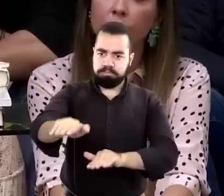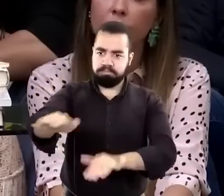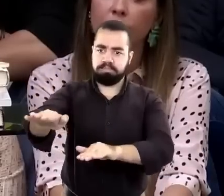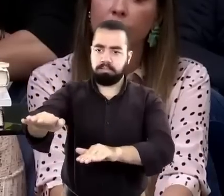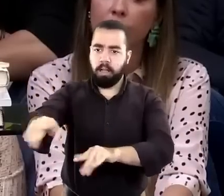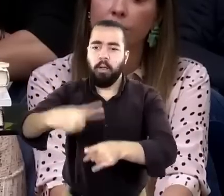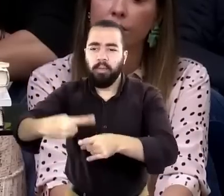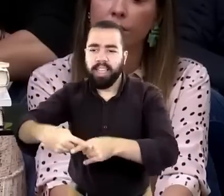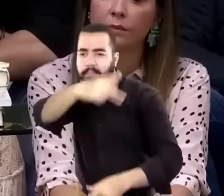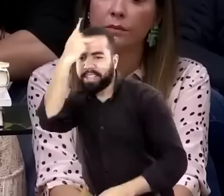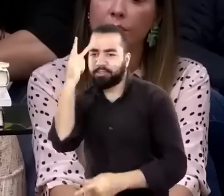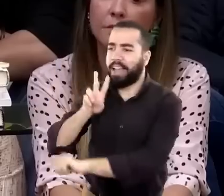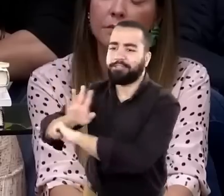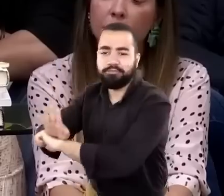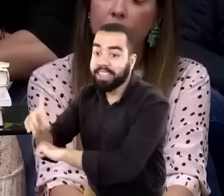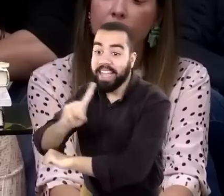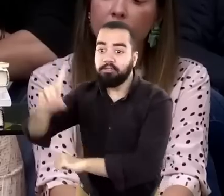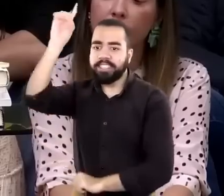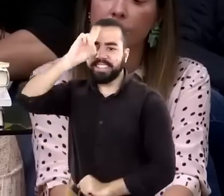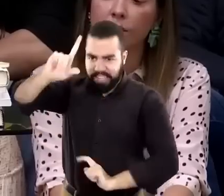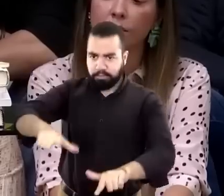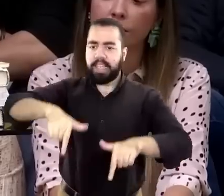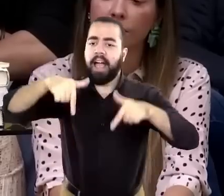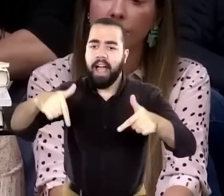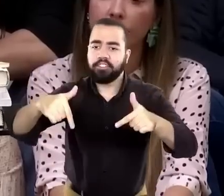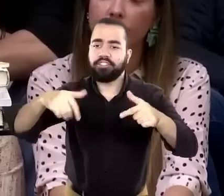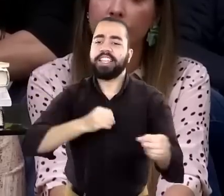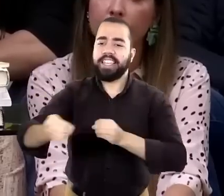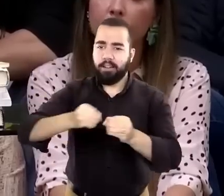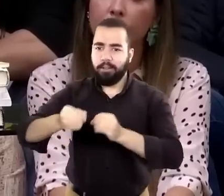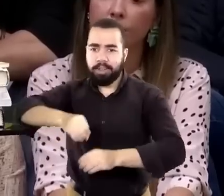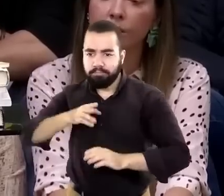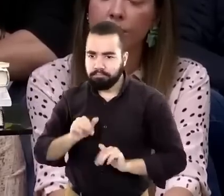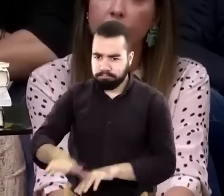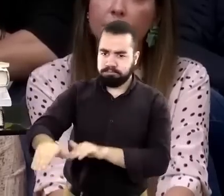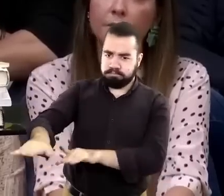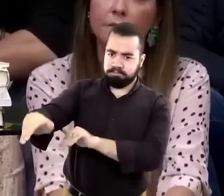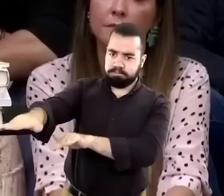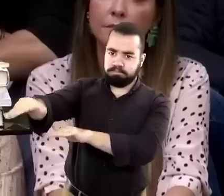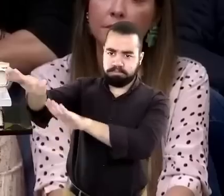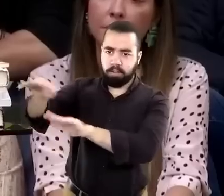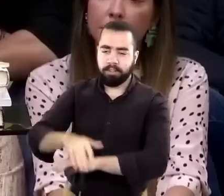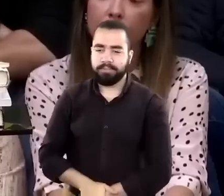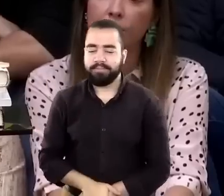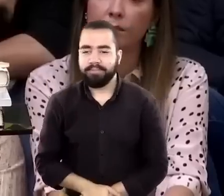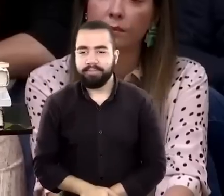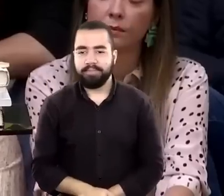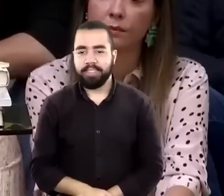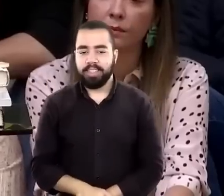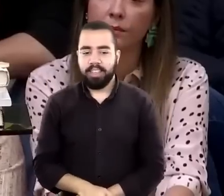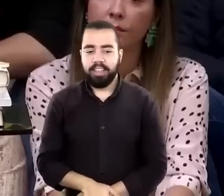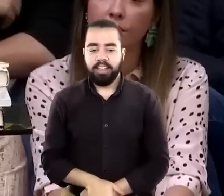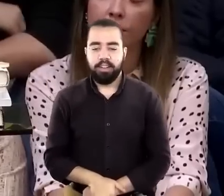própria provisão de Deus, sobrenaturalmente. Então, dito isso, eu passo aqui a compartilhar com os irmãos